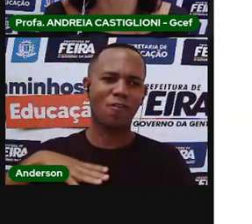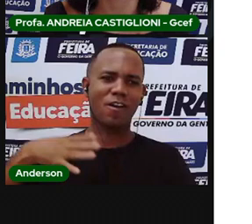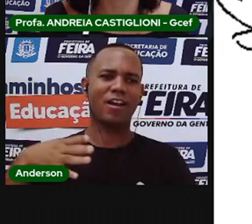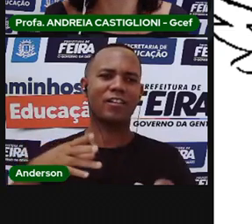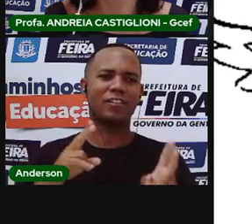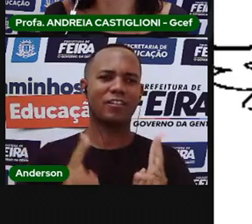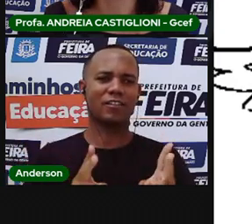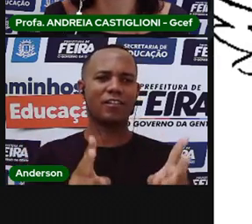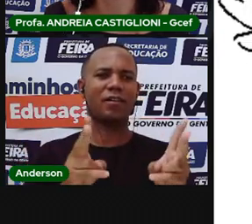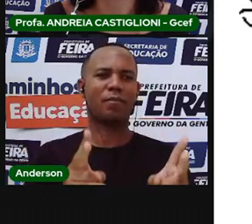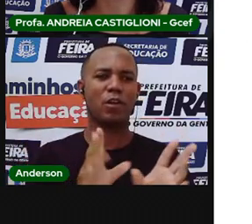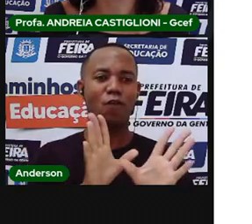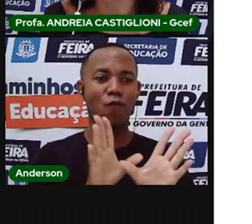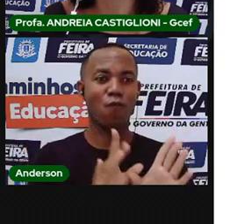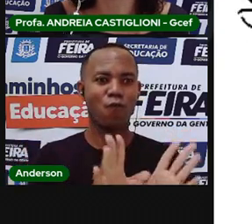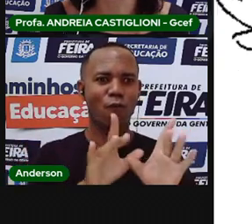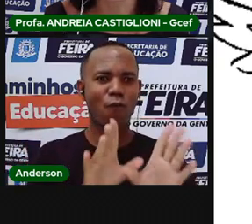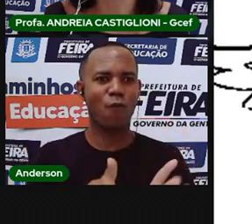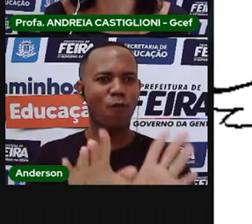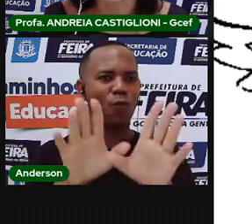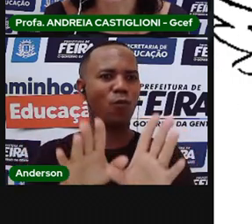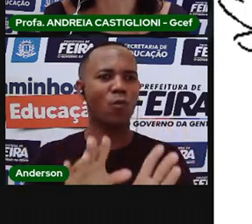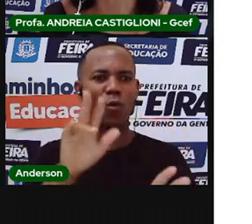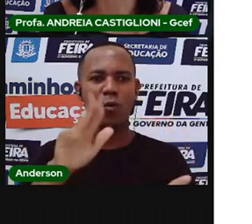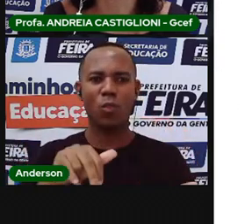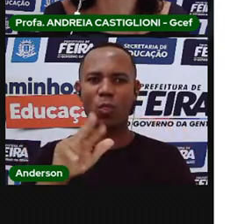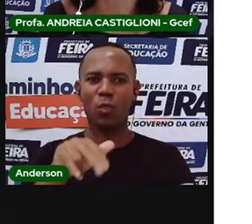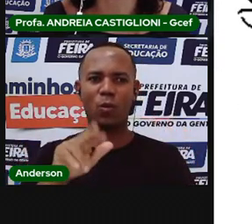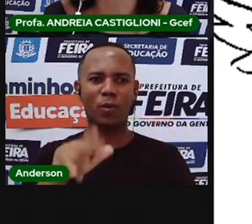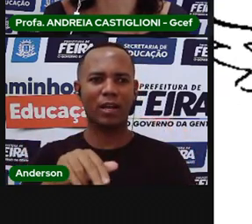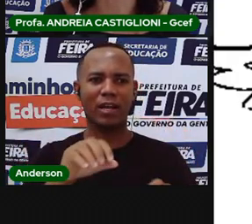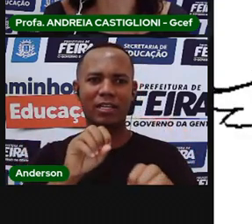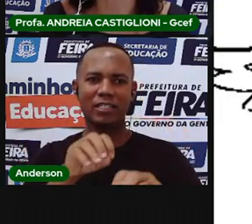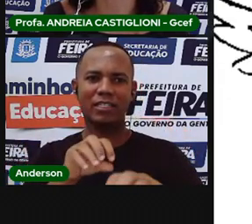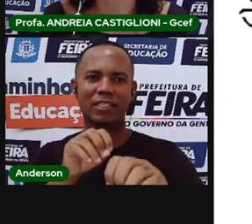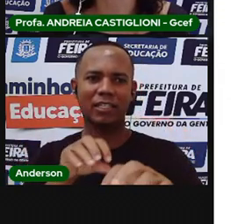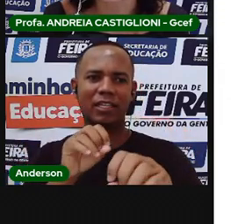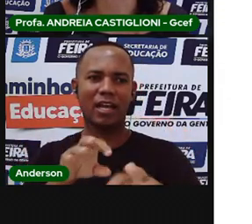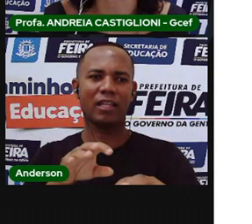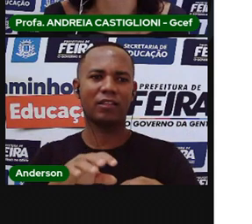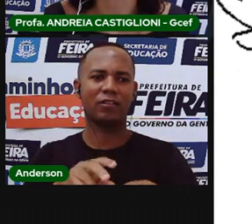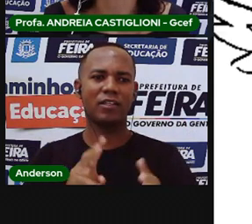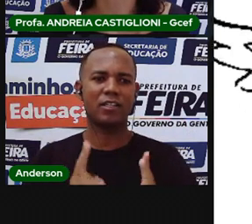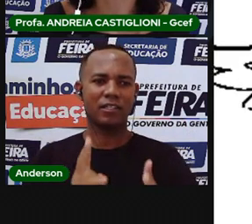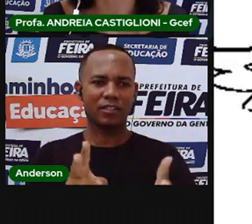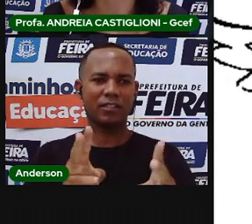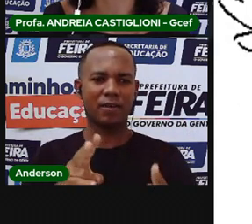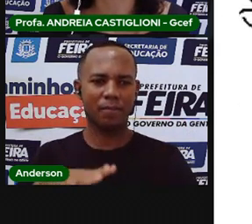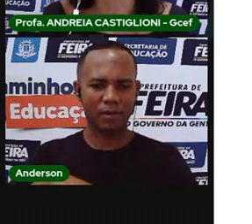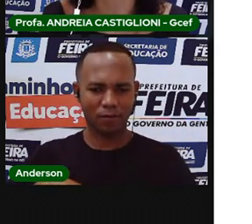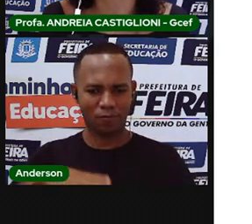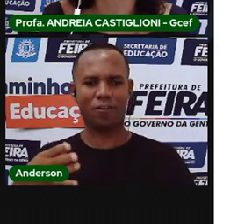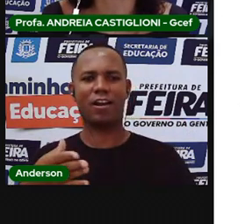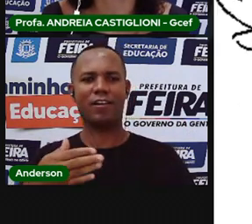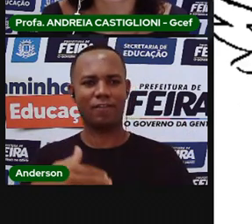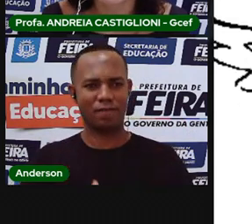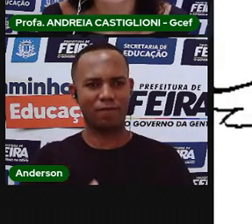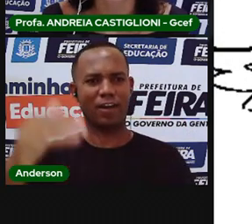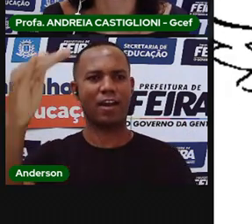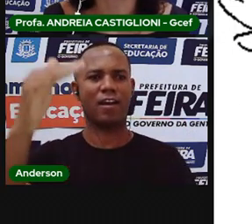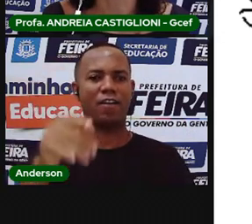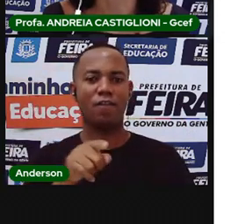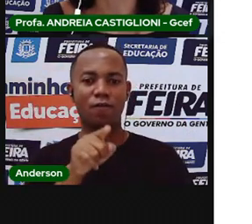voar. O voo não pode ser ensinado, ele só pode ser encorajado. Então, que vocês possam